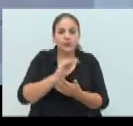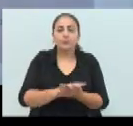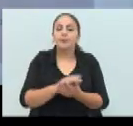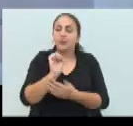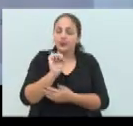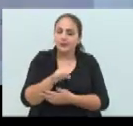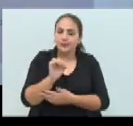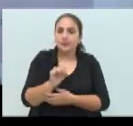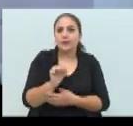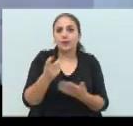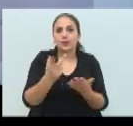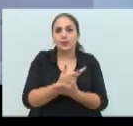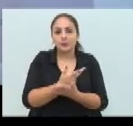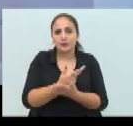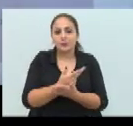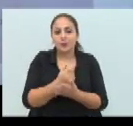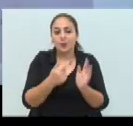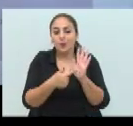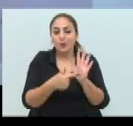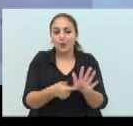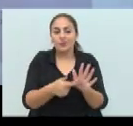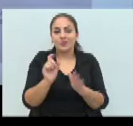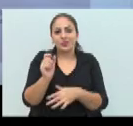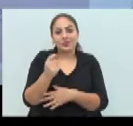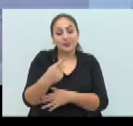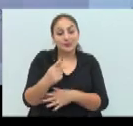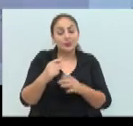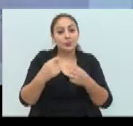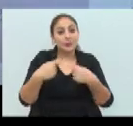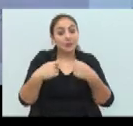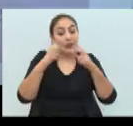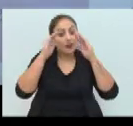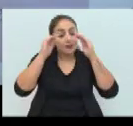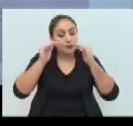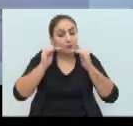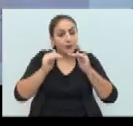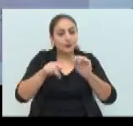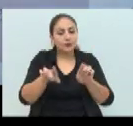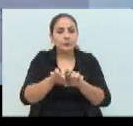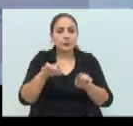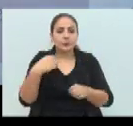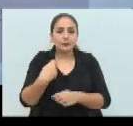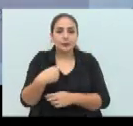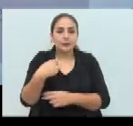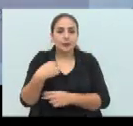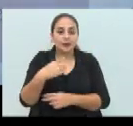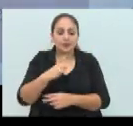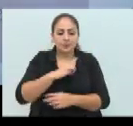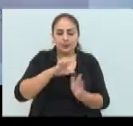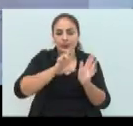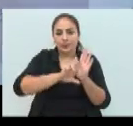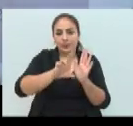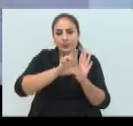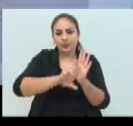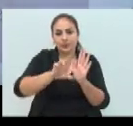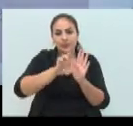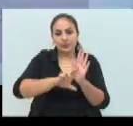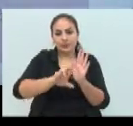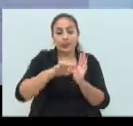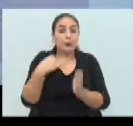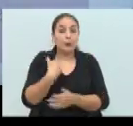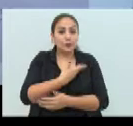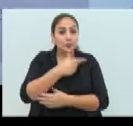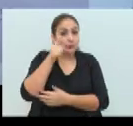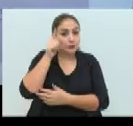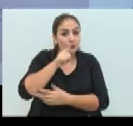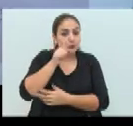sim para mostrar que essa causa merece respeito e que a gente tem que ter um representante aqui para poder,